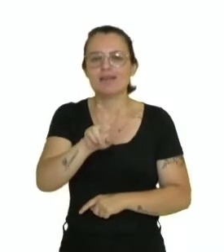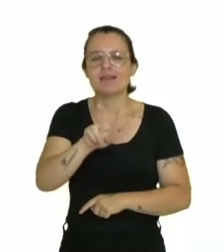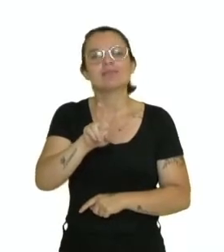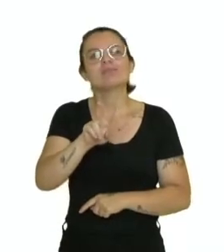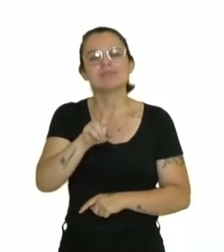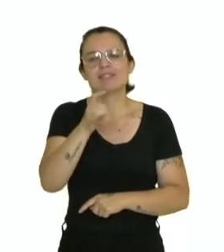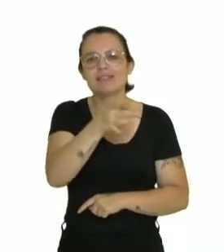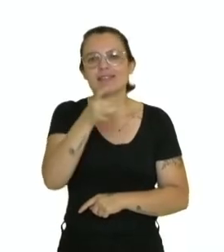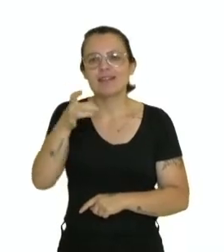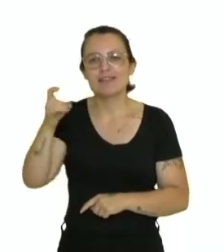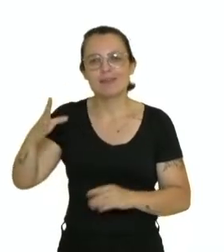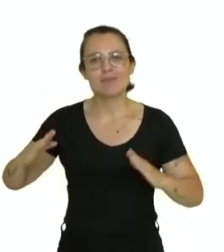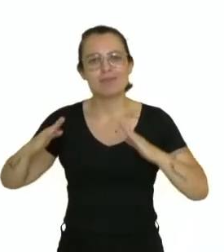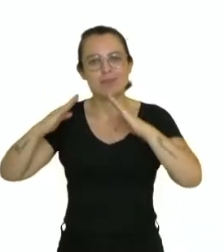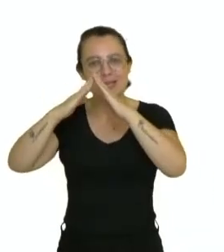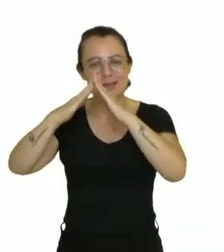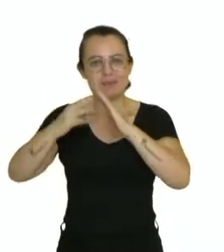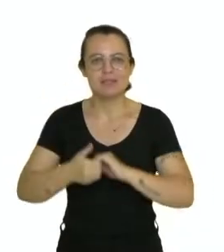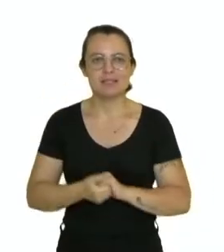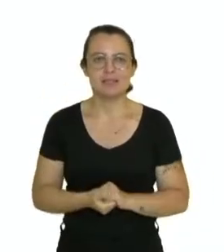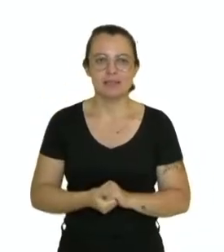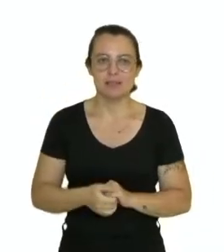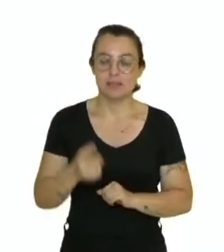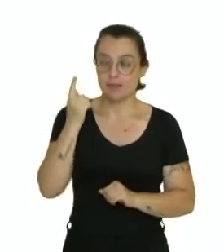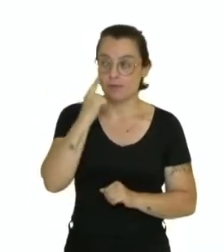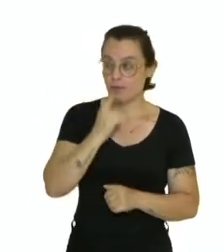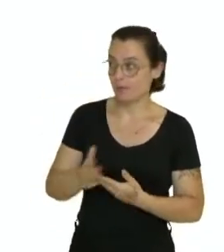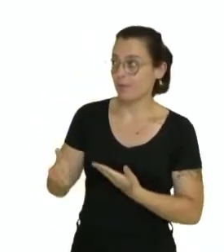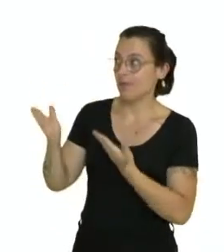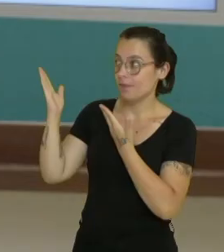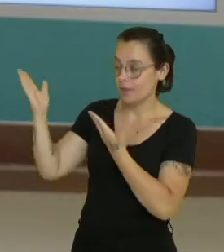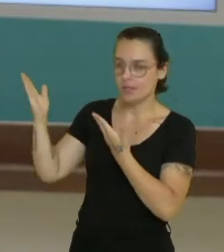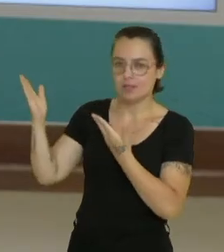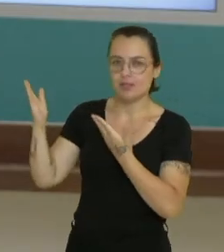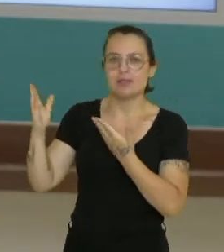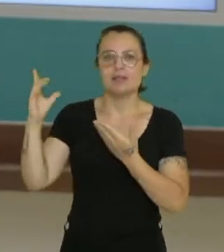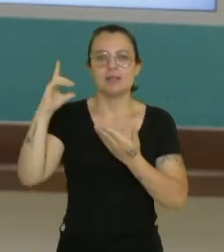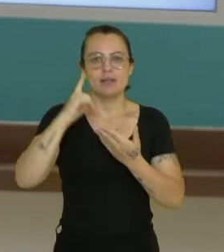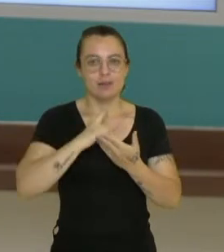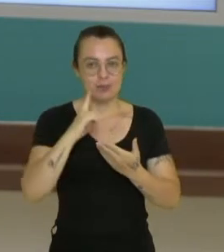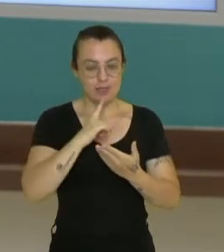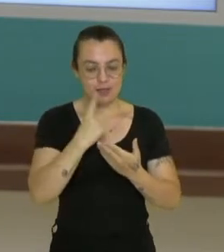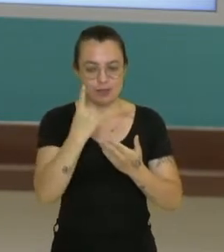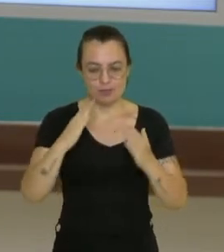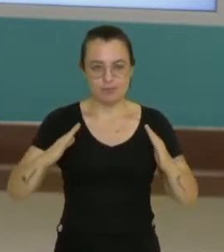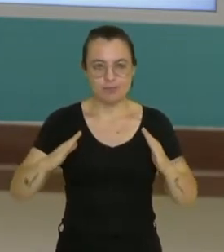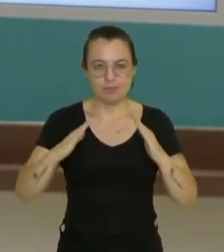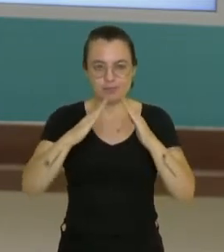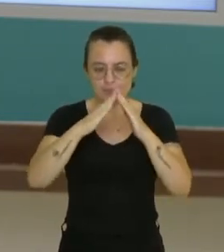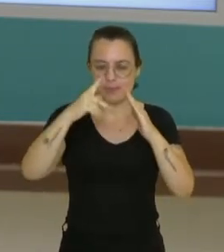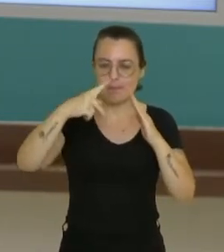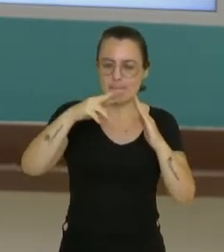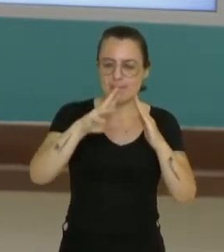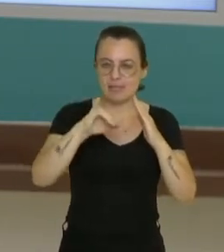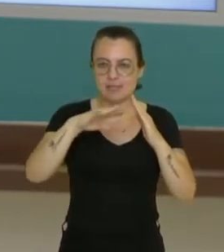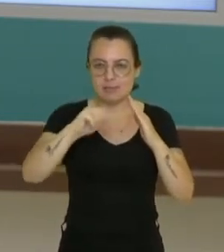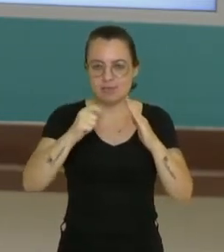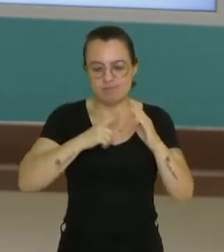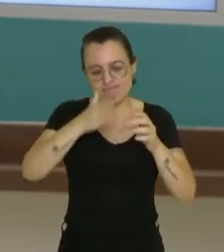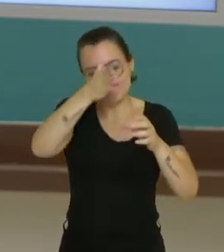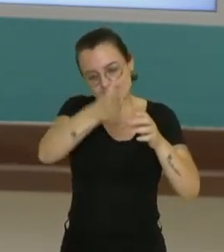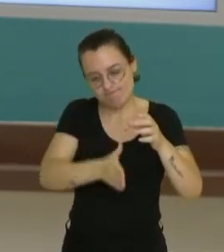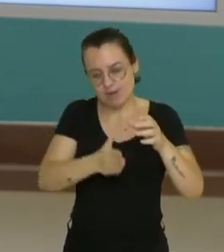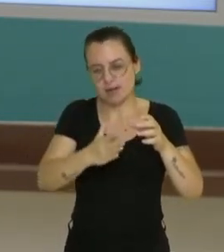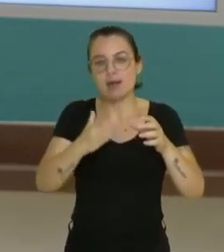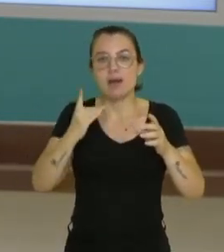das pirâmides. Então, voltando aqui, eu tenho prisma e eu fiz uma divisão em 3